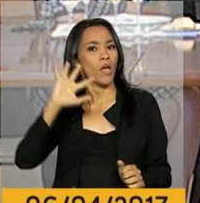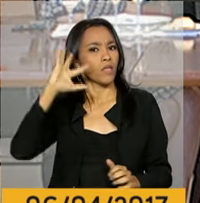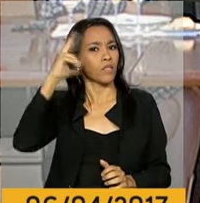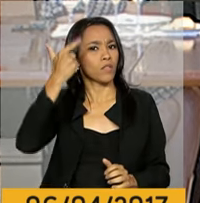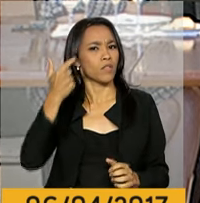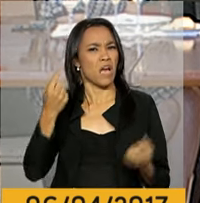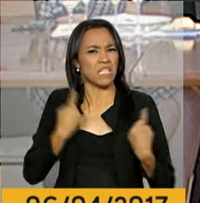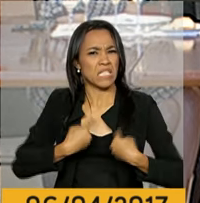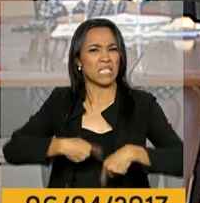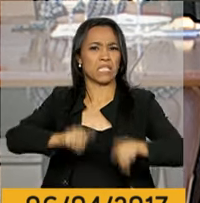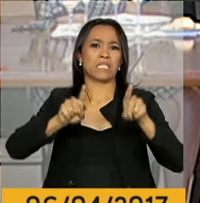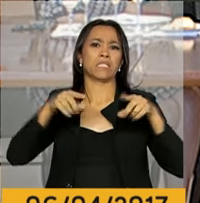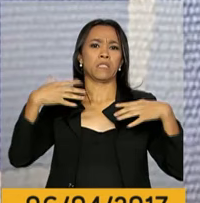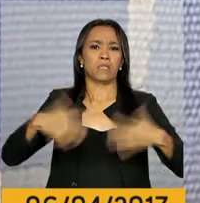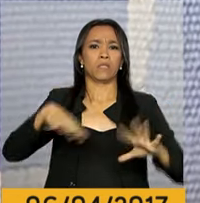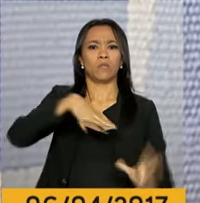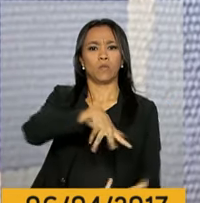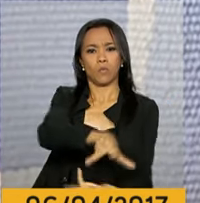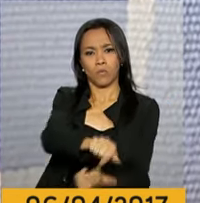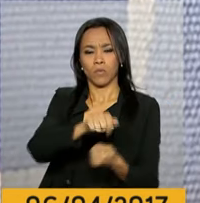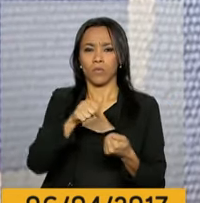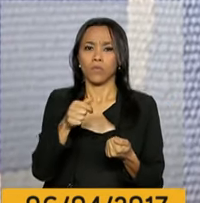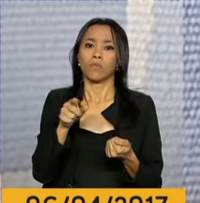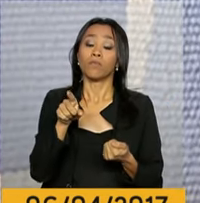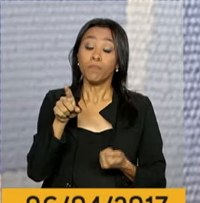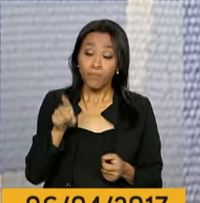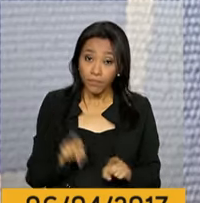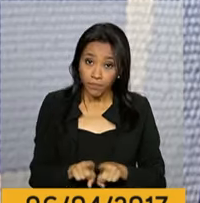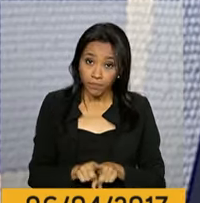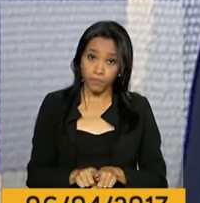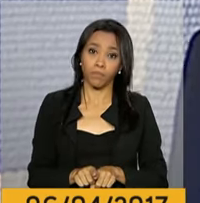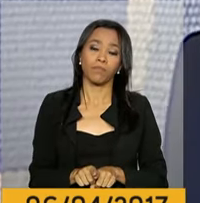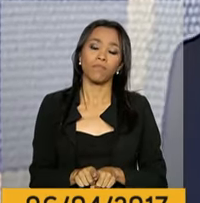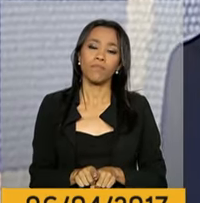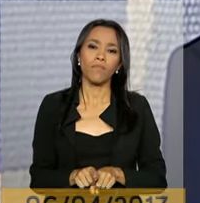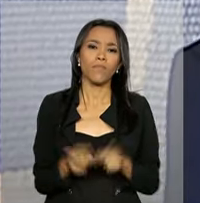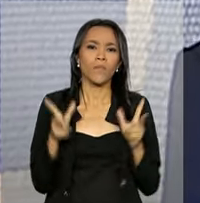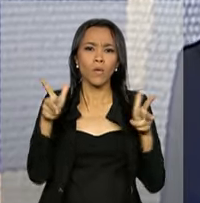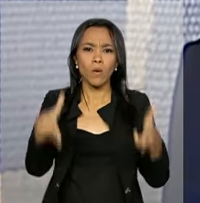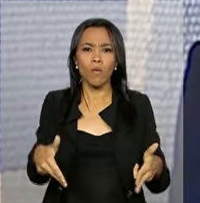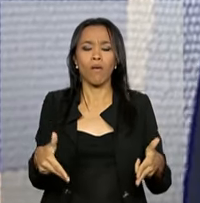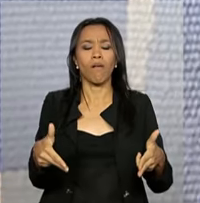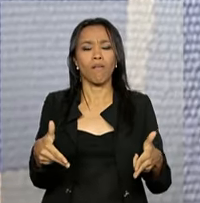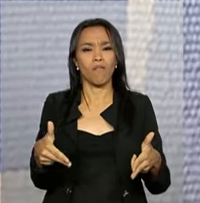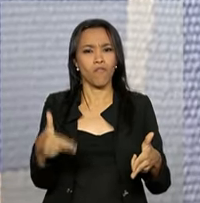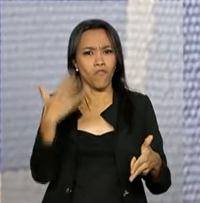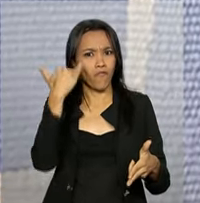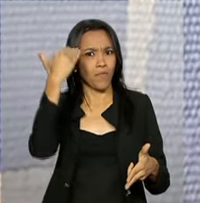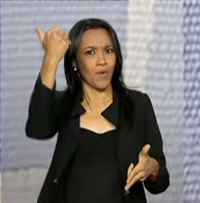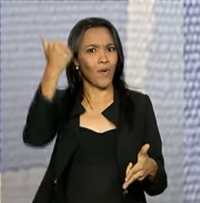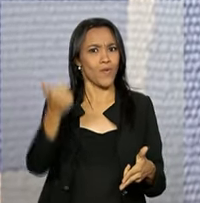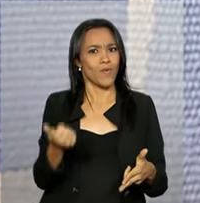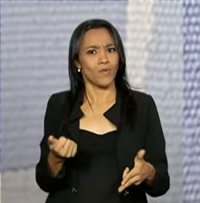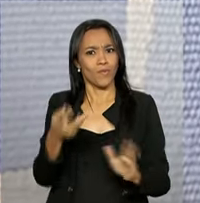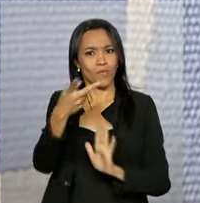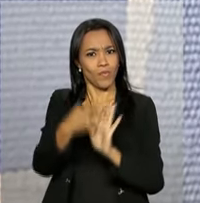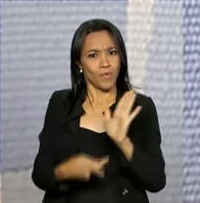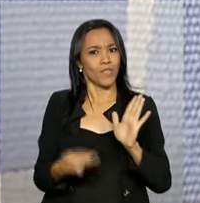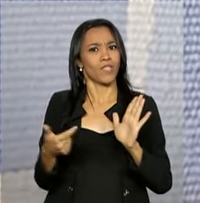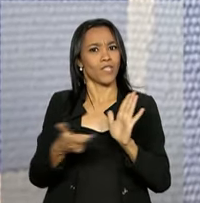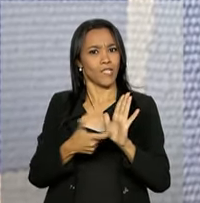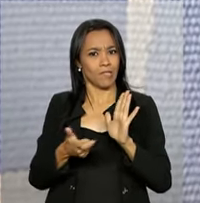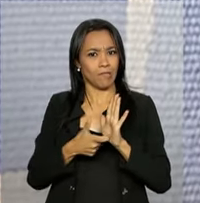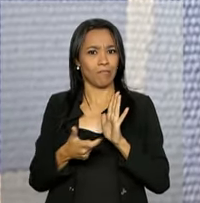desafios globais. Juntamente com o agora famoso projeto Gripen,